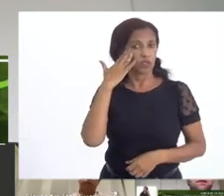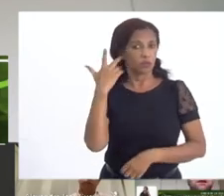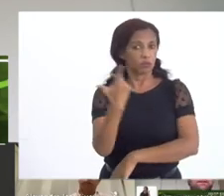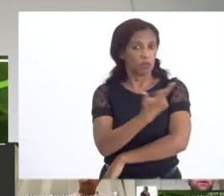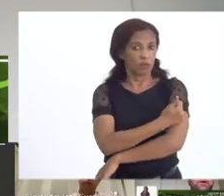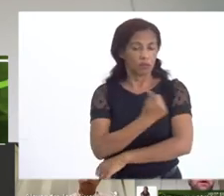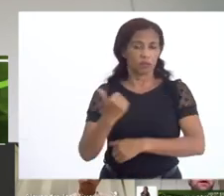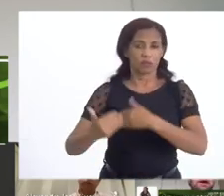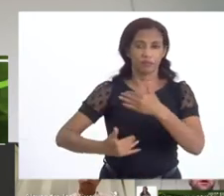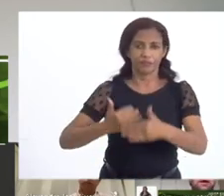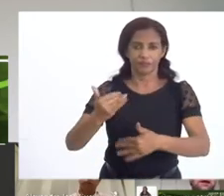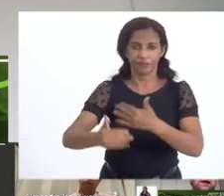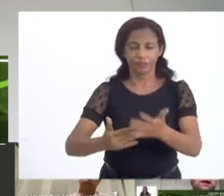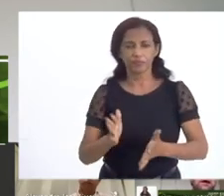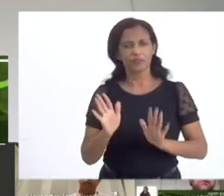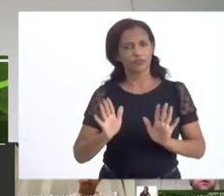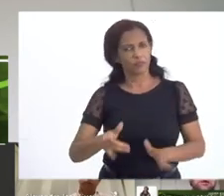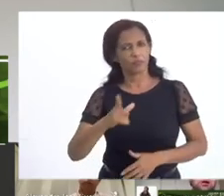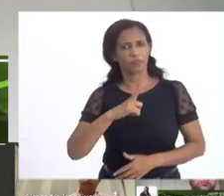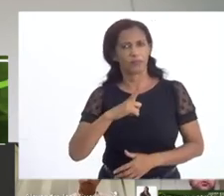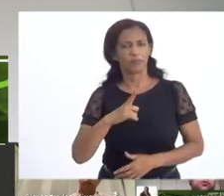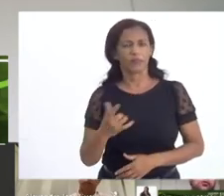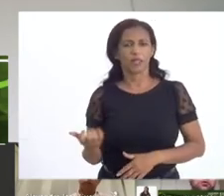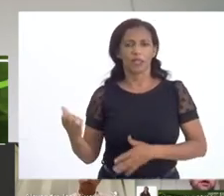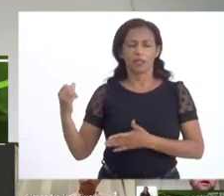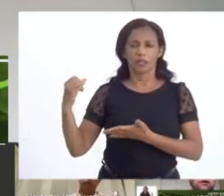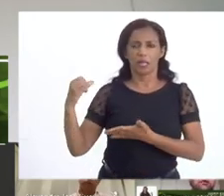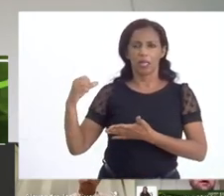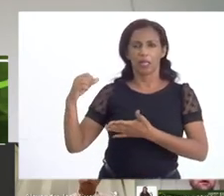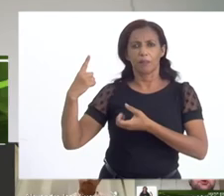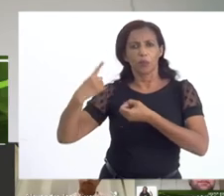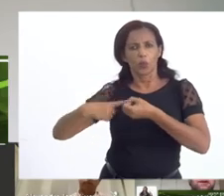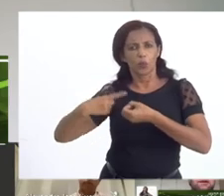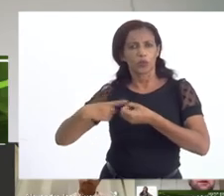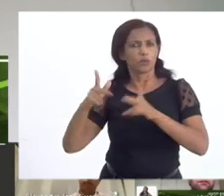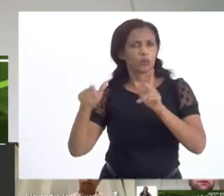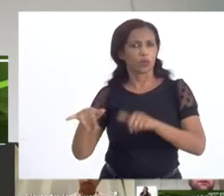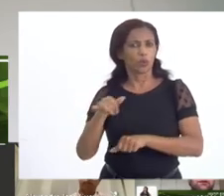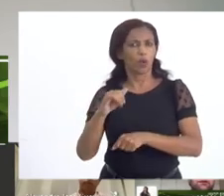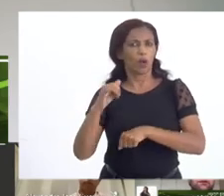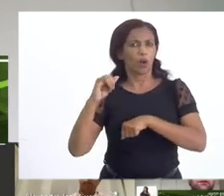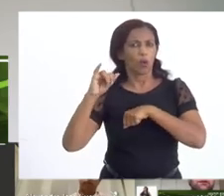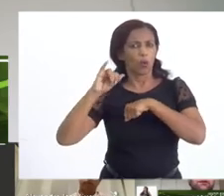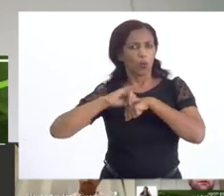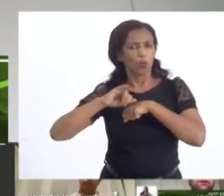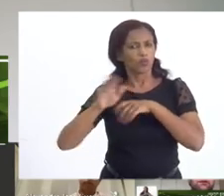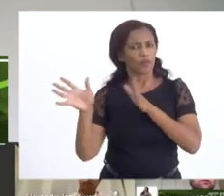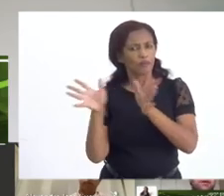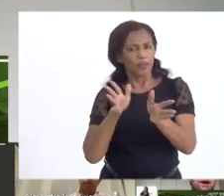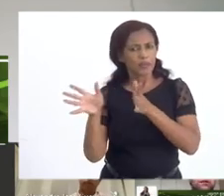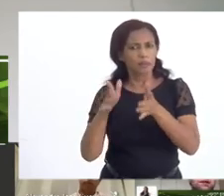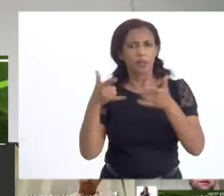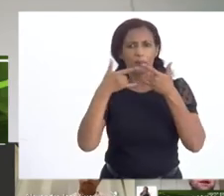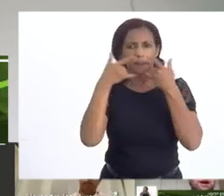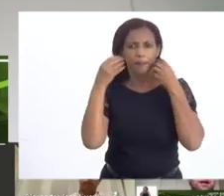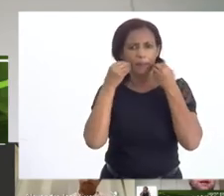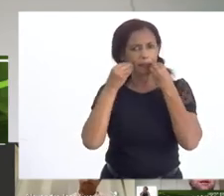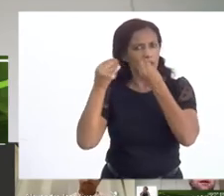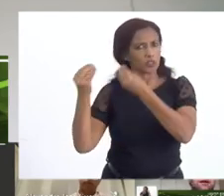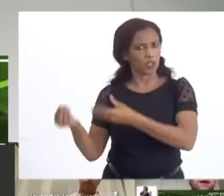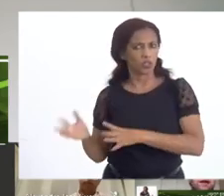vacinação avança, já tem municípios como o Rio de Janeiro já pensando, já flexibilizando a utilização de